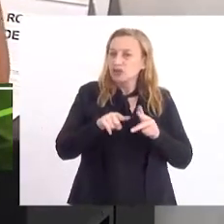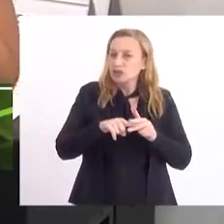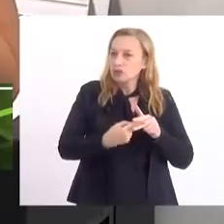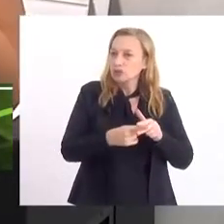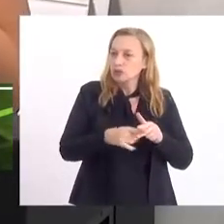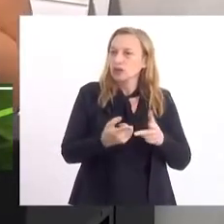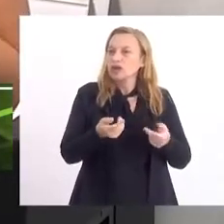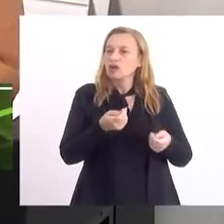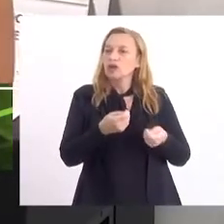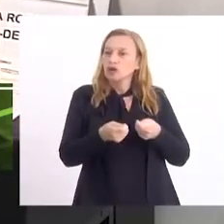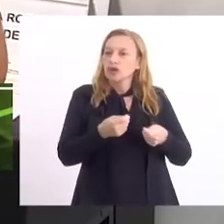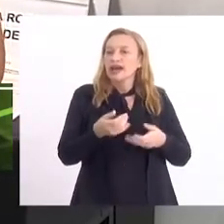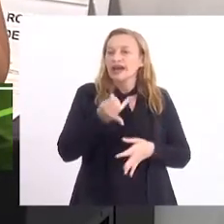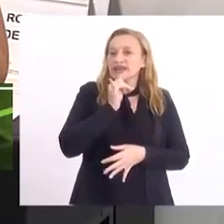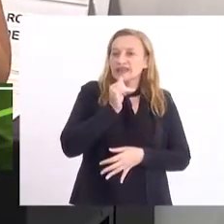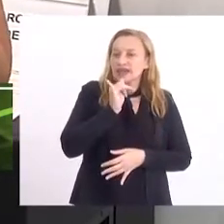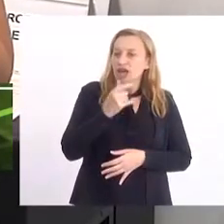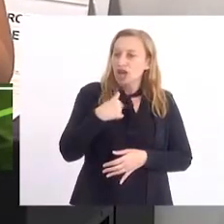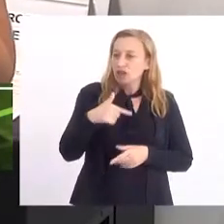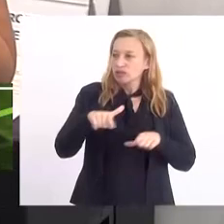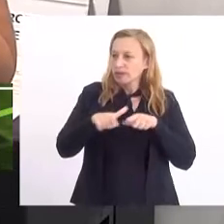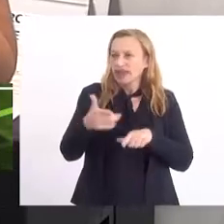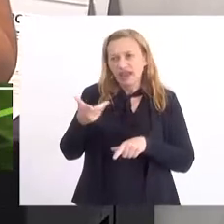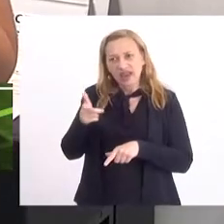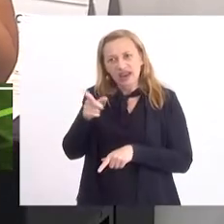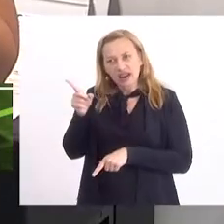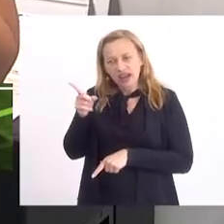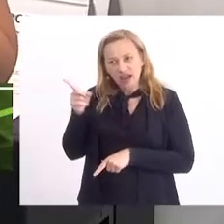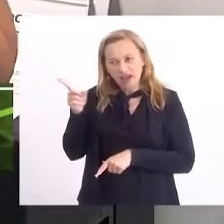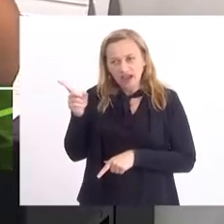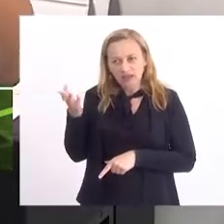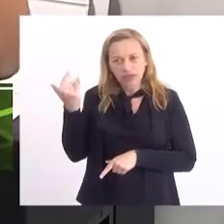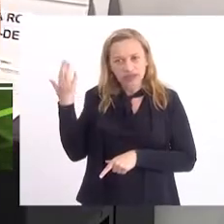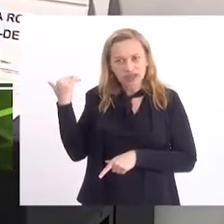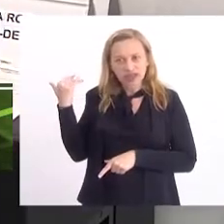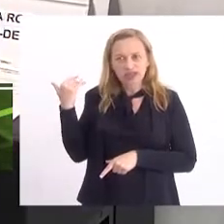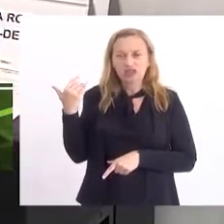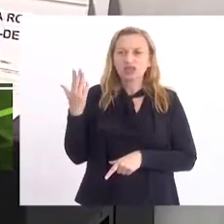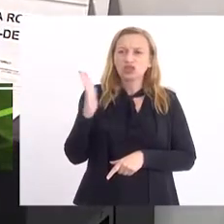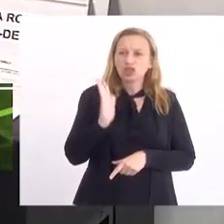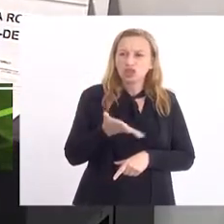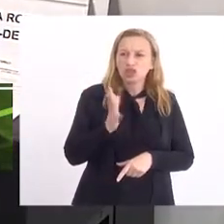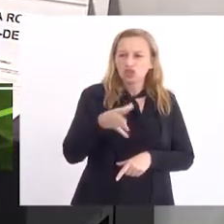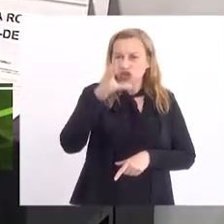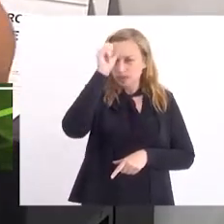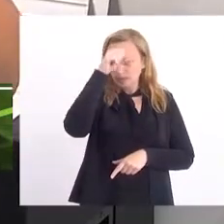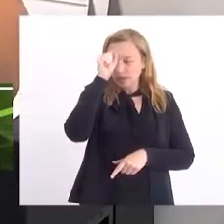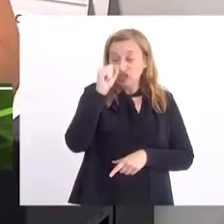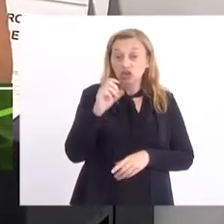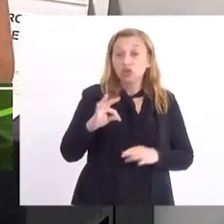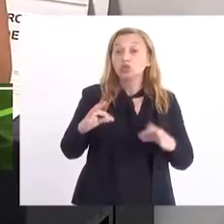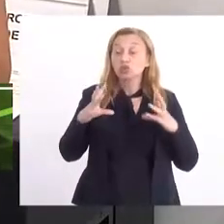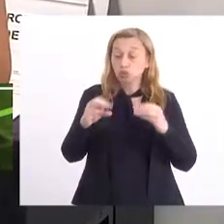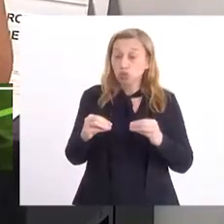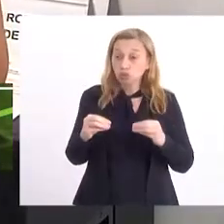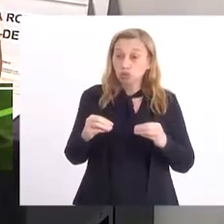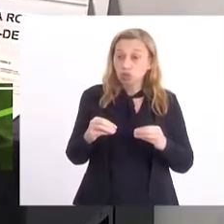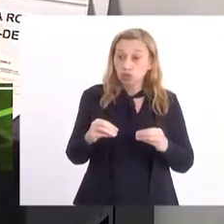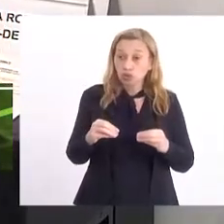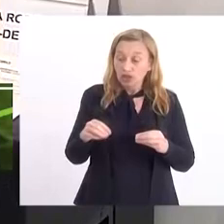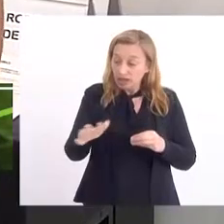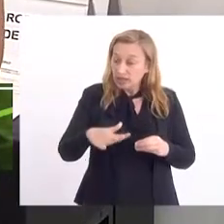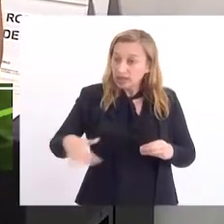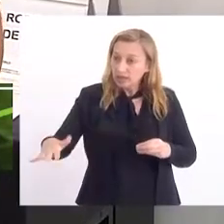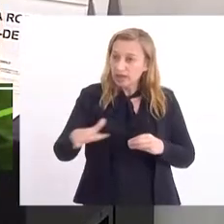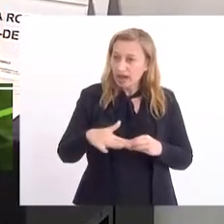regulamentação, por exemplo. Enquanto eu trabalhei lá, eu já atendia muito além daquilo que correspondia à minha área, que